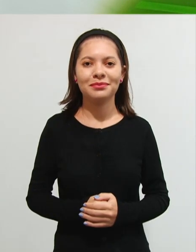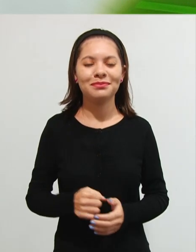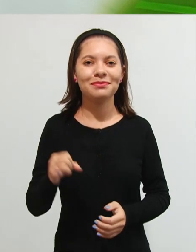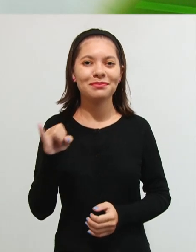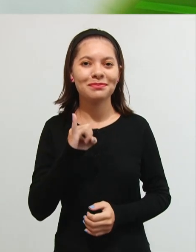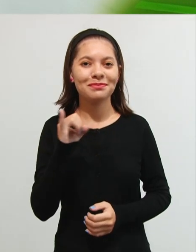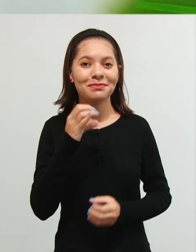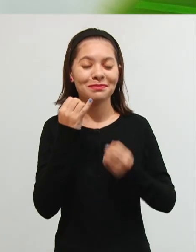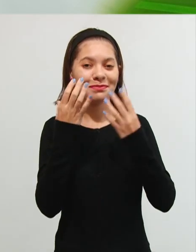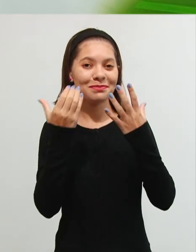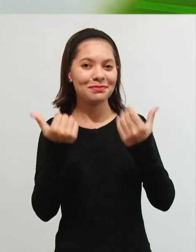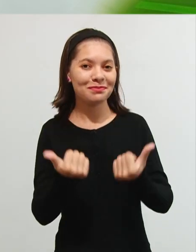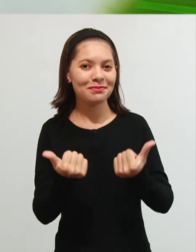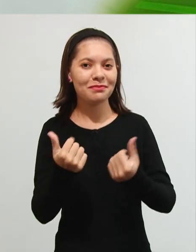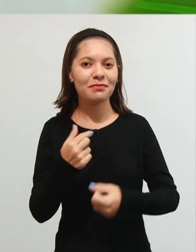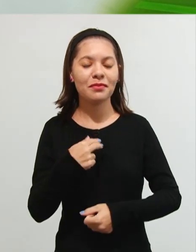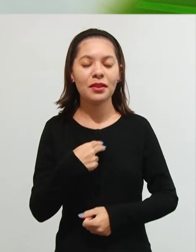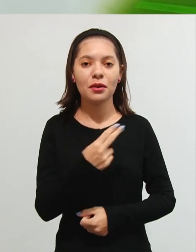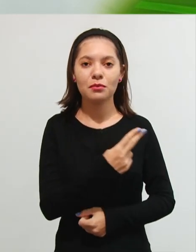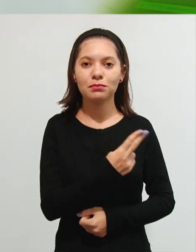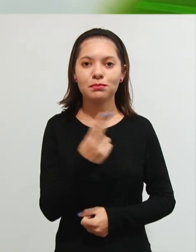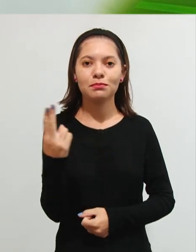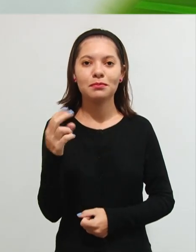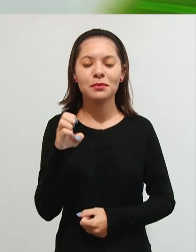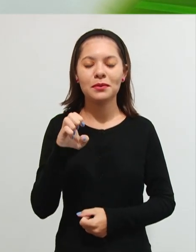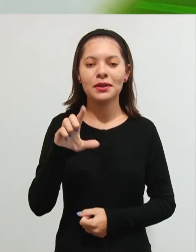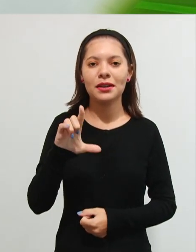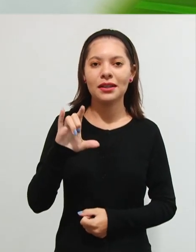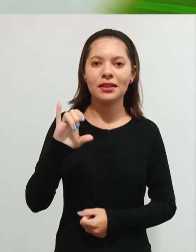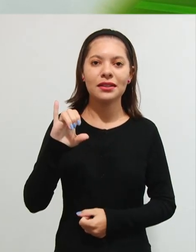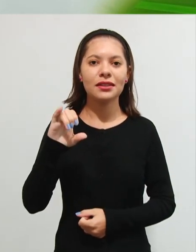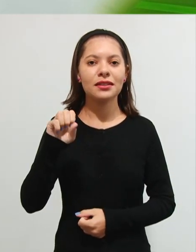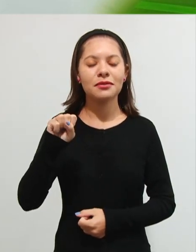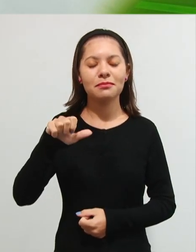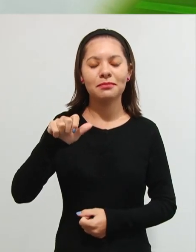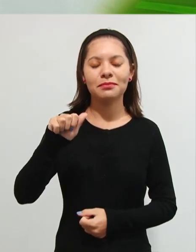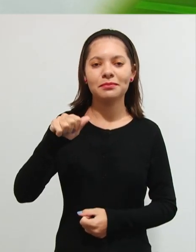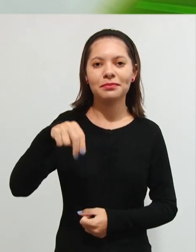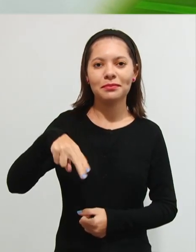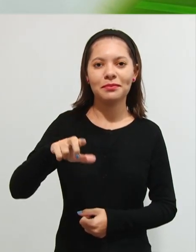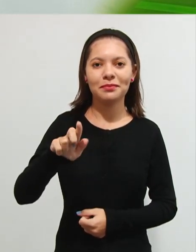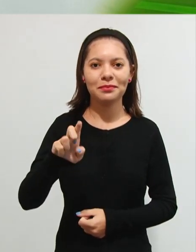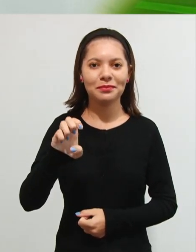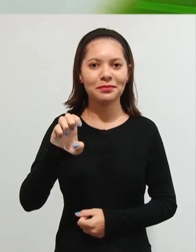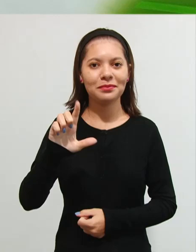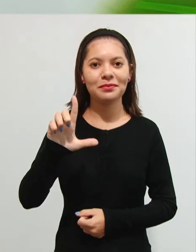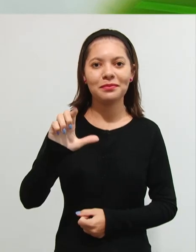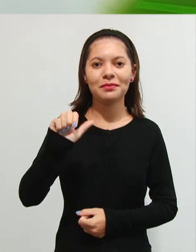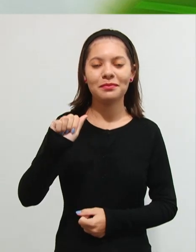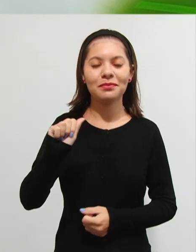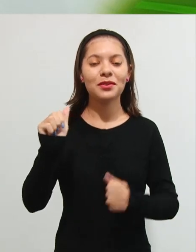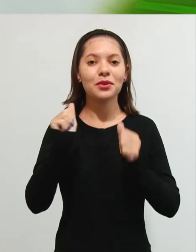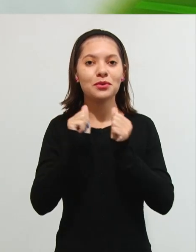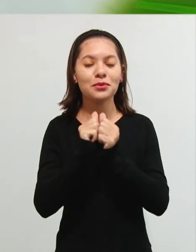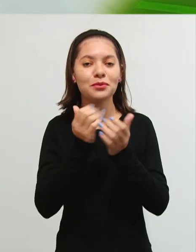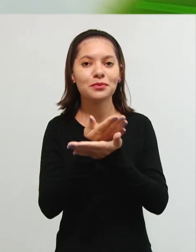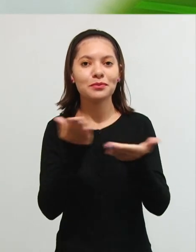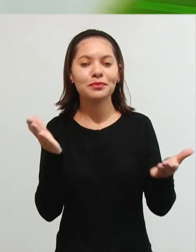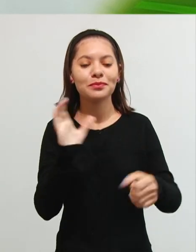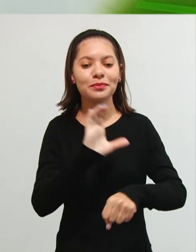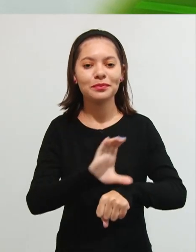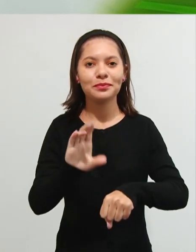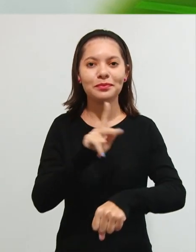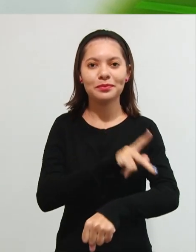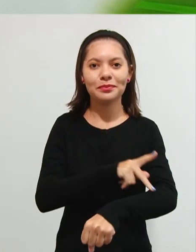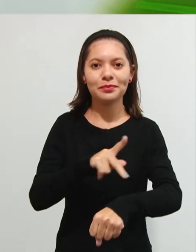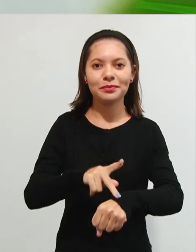Olá, tudo bem? Eu me chamo Elisângela Regis, estarei com vocês no curso de Pedagogia, nas disciplinas Contextos